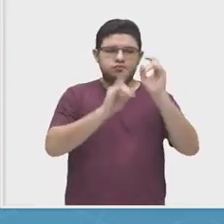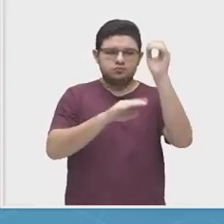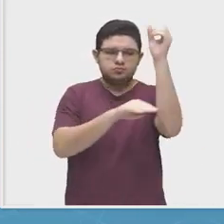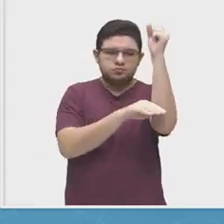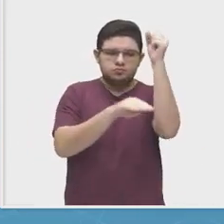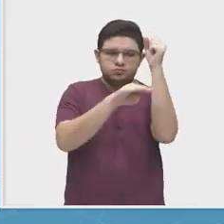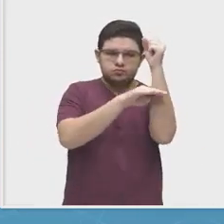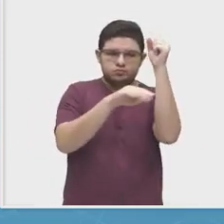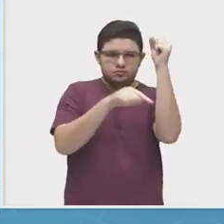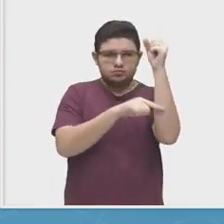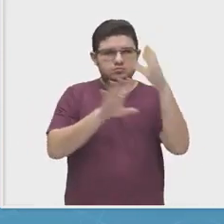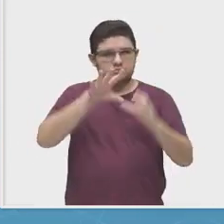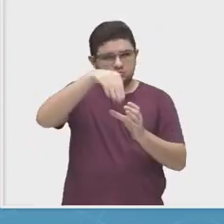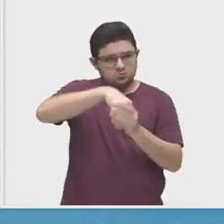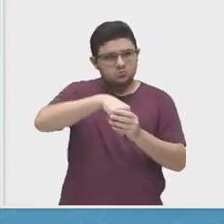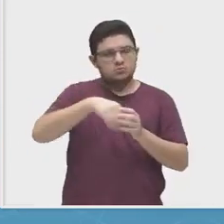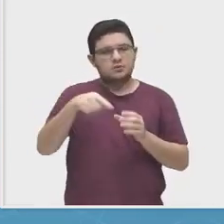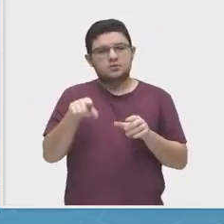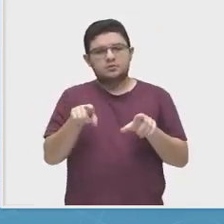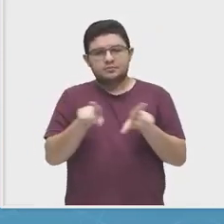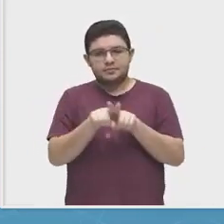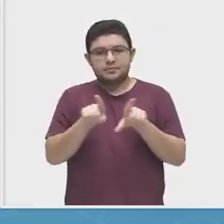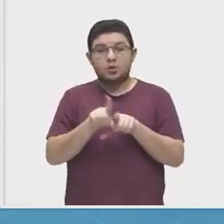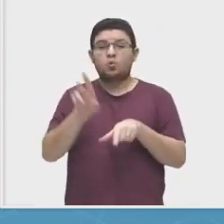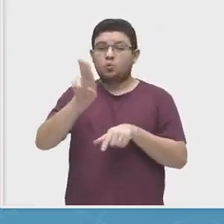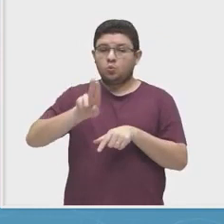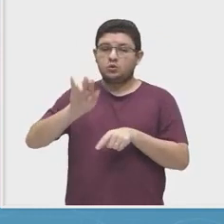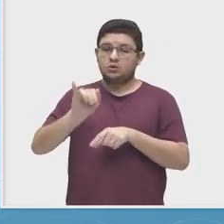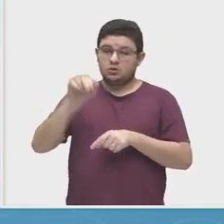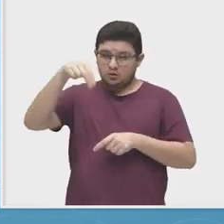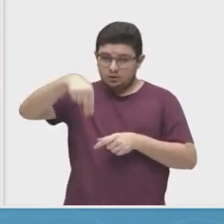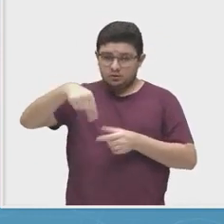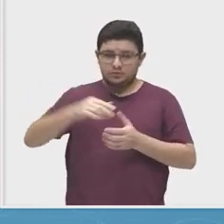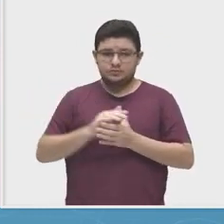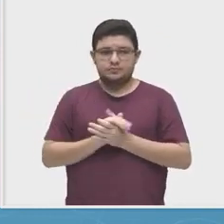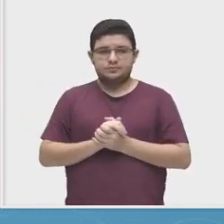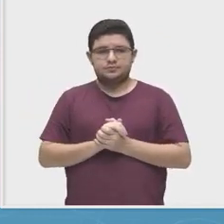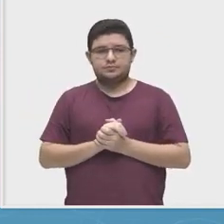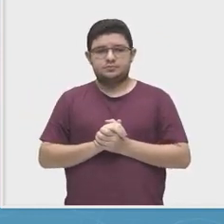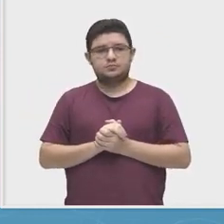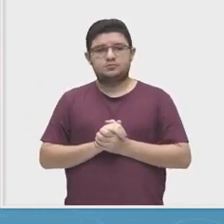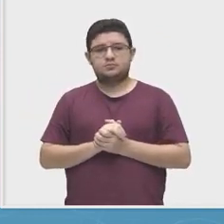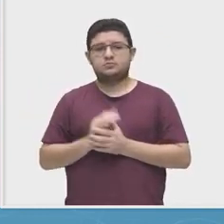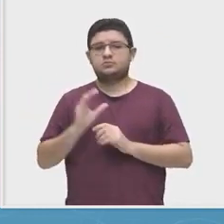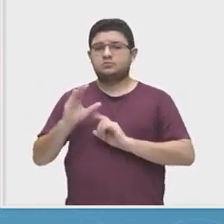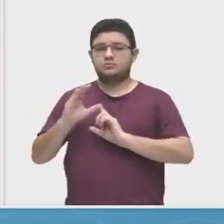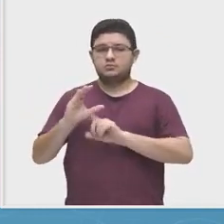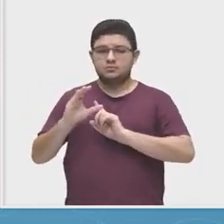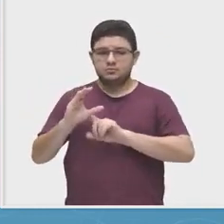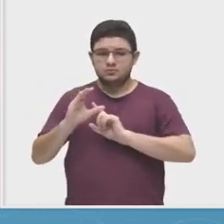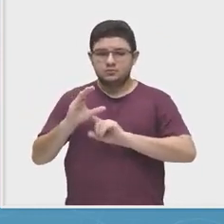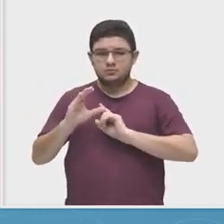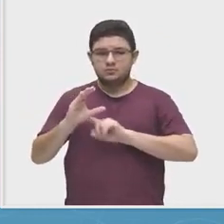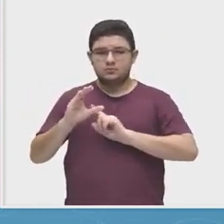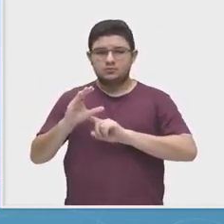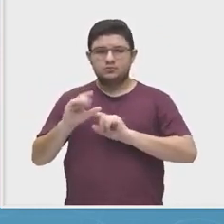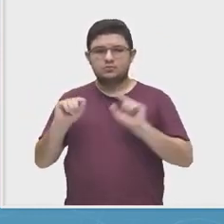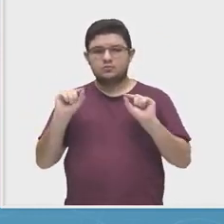a preposição in sendo utilizado. My parents are at the cinema